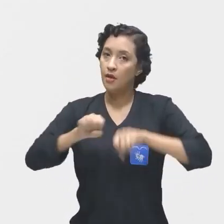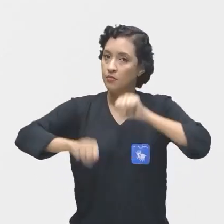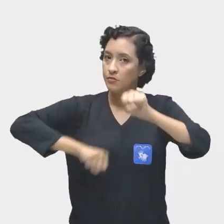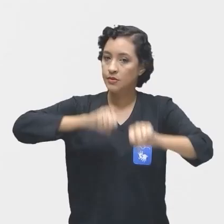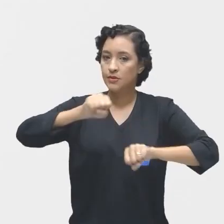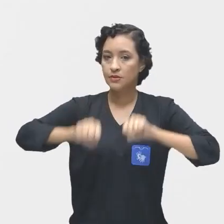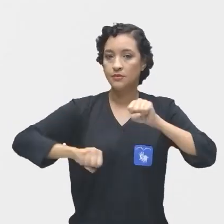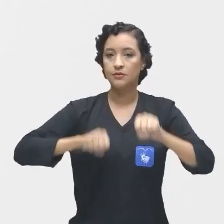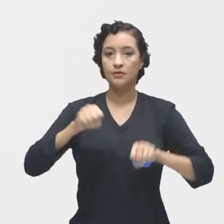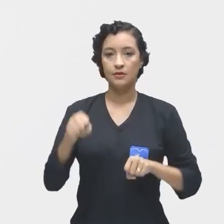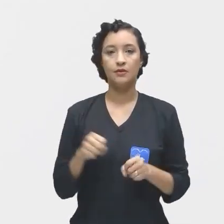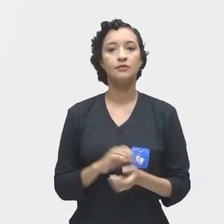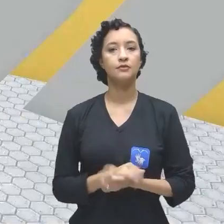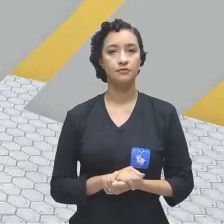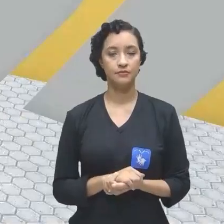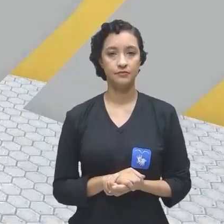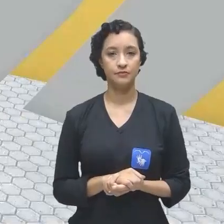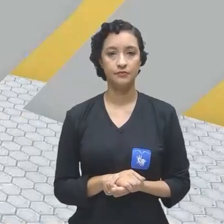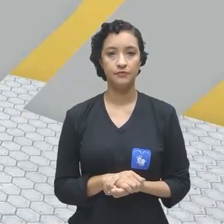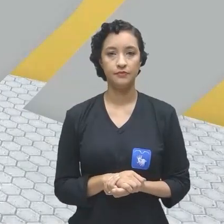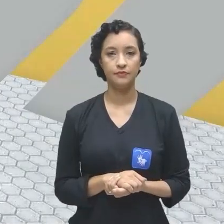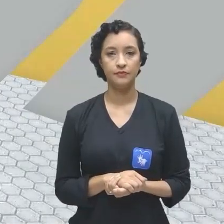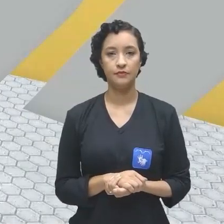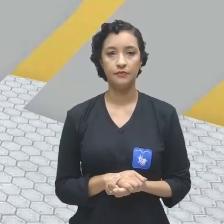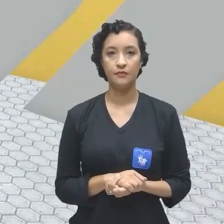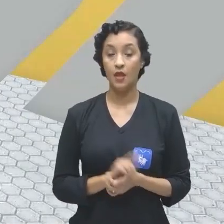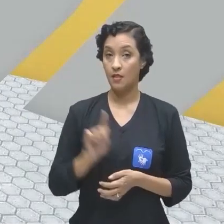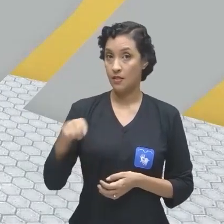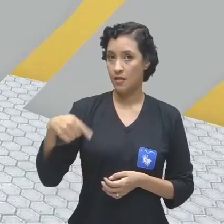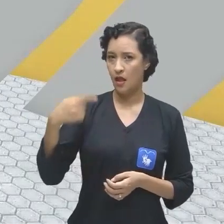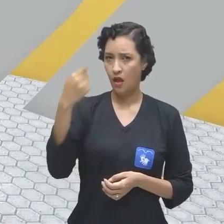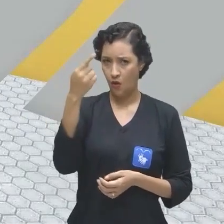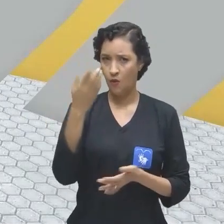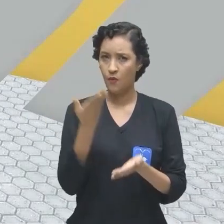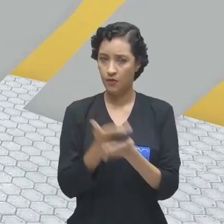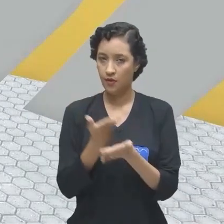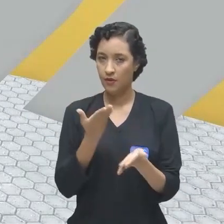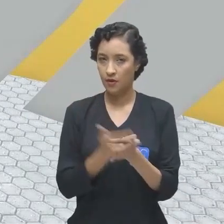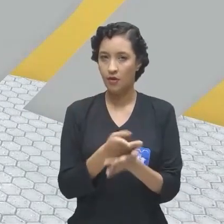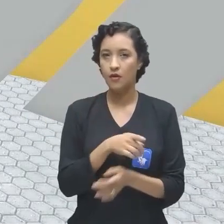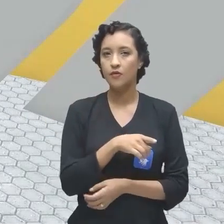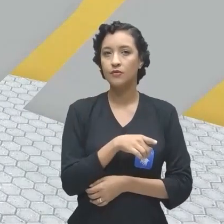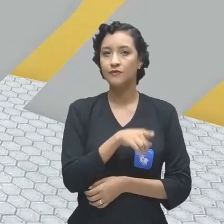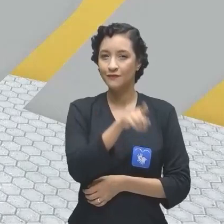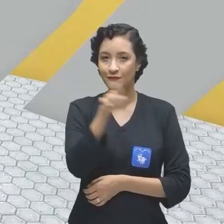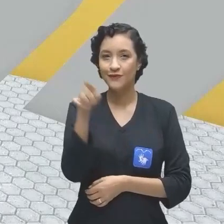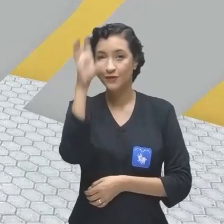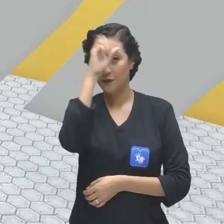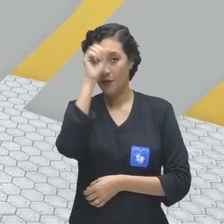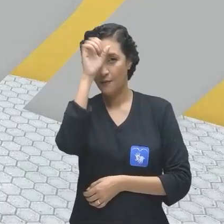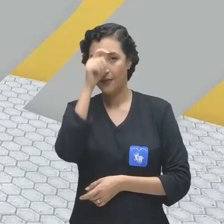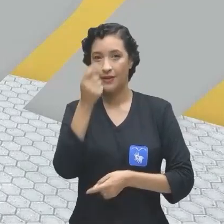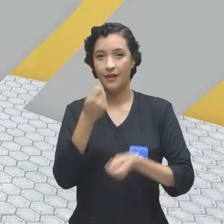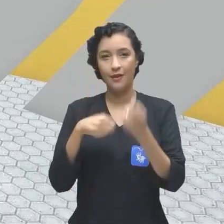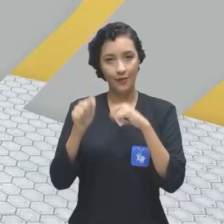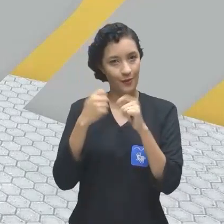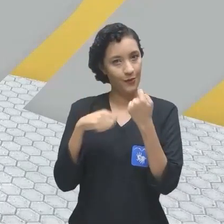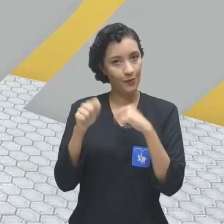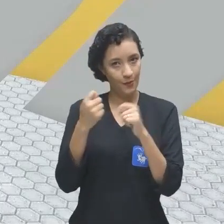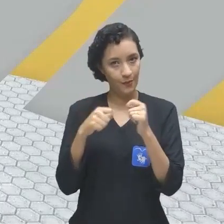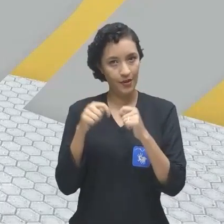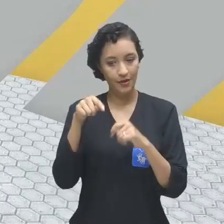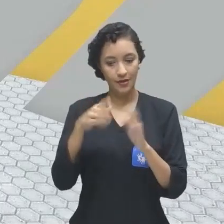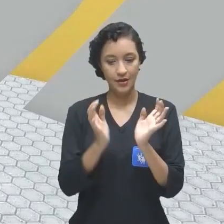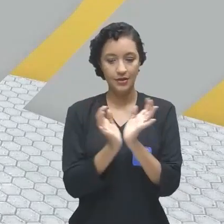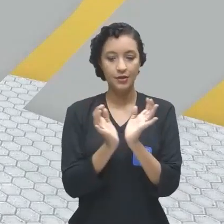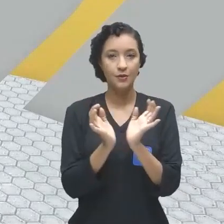aqui, crianças. Nossa próxima aula, em um outro momento, nós vamos estudar sobre a economia nesse setor importante,